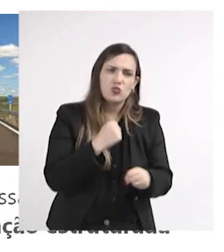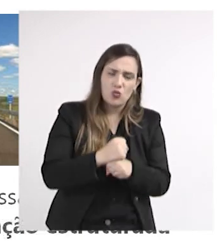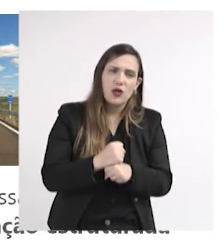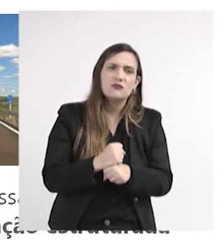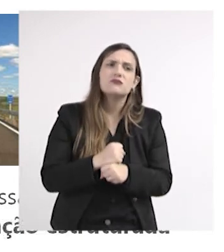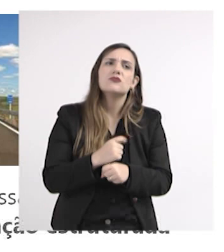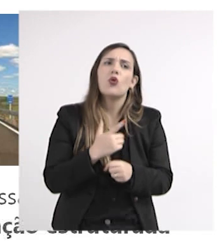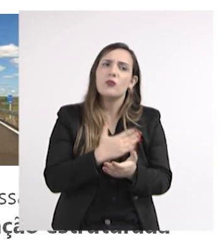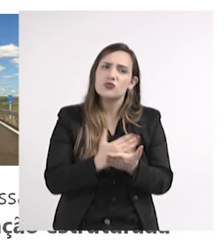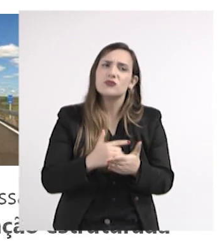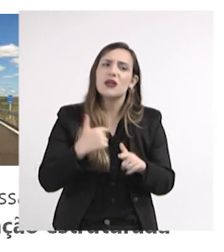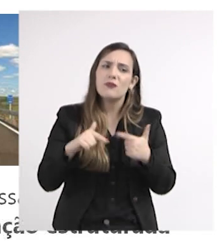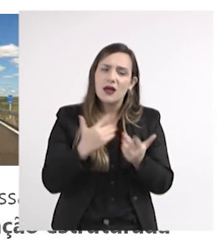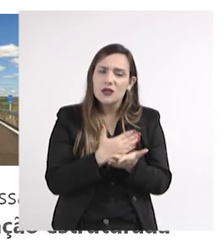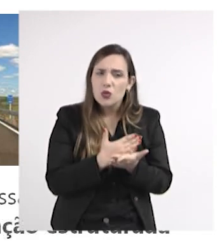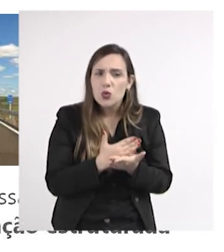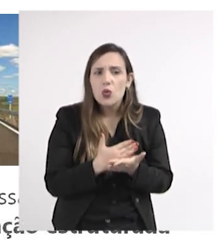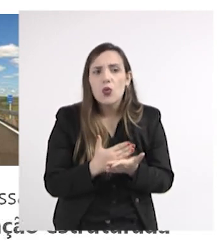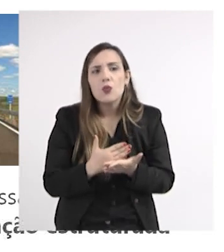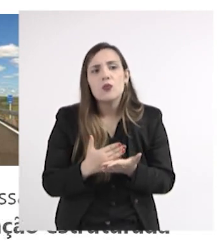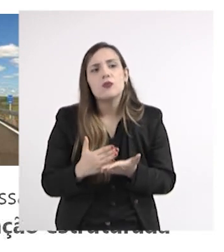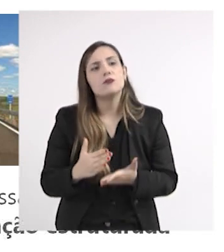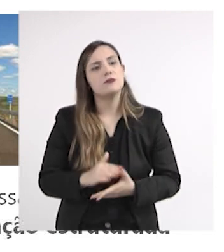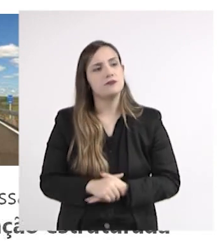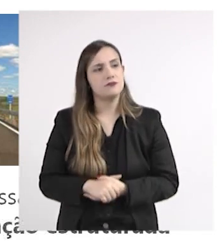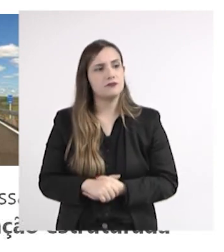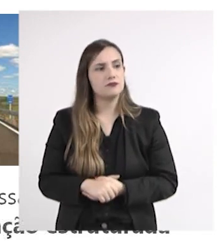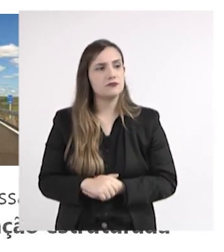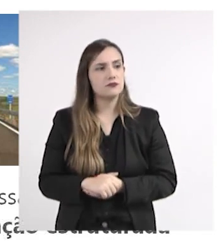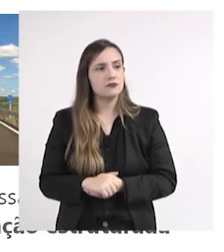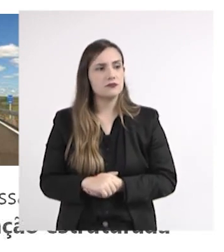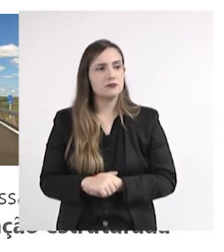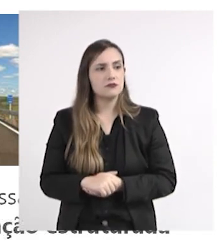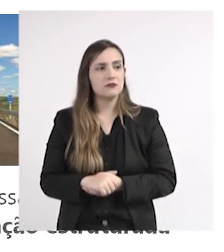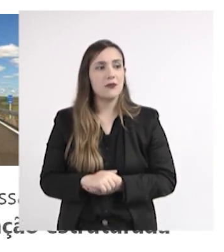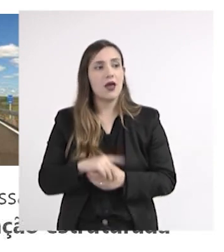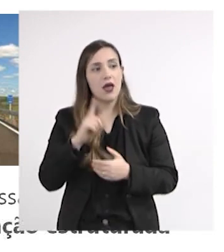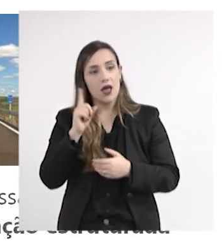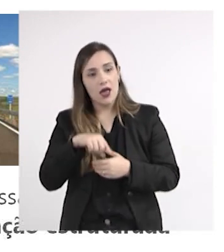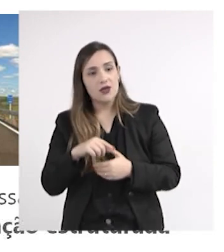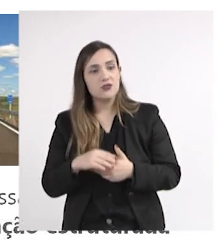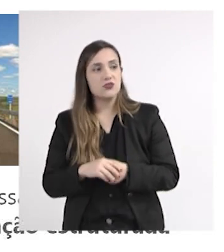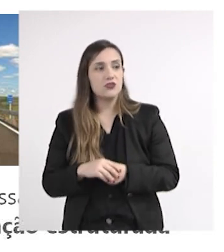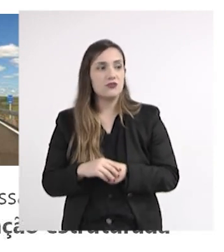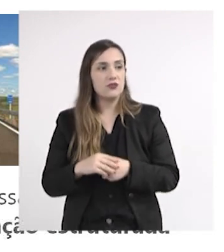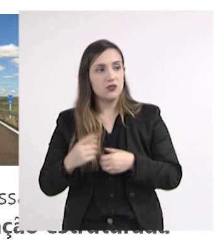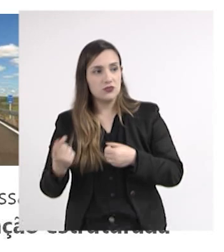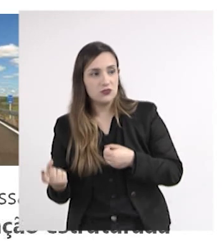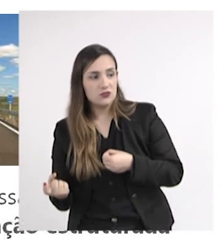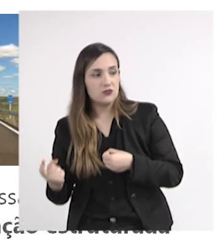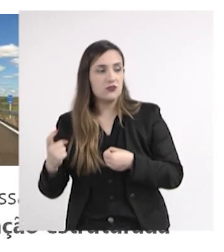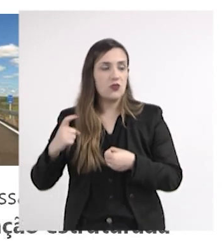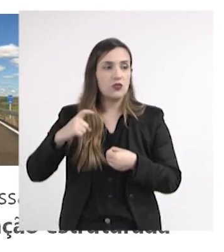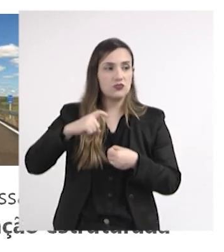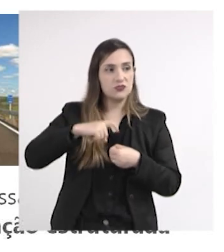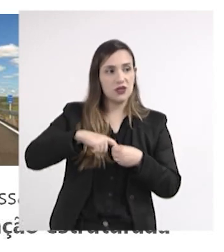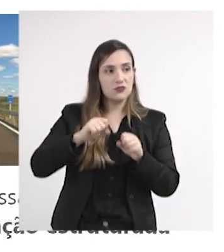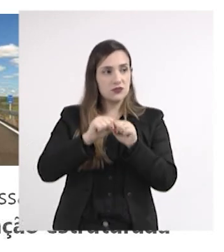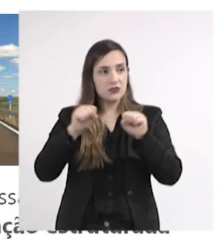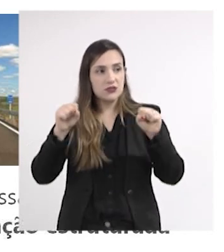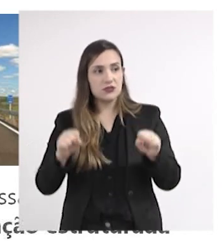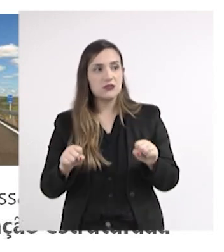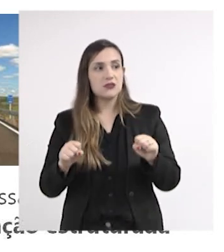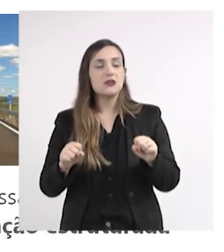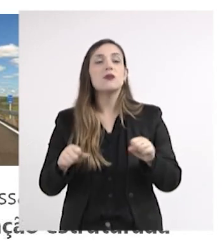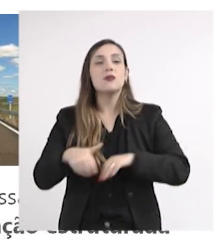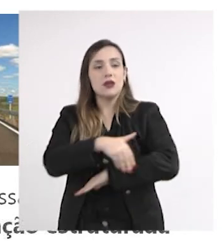que consiste no restabelecimento, poderíamos dizer, o restabelecimento do sistema rodoviário,